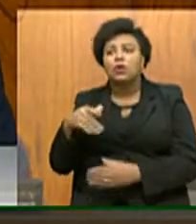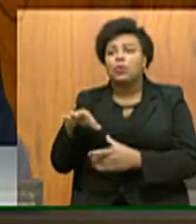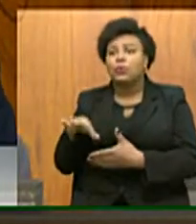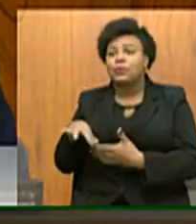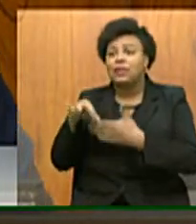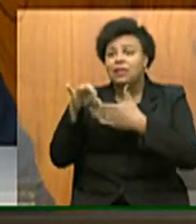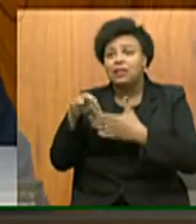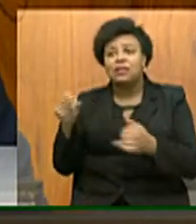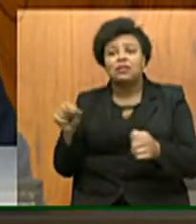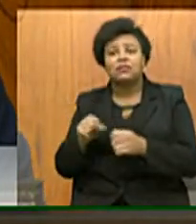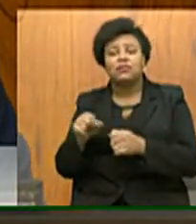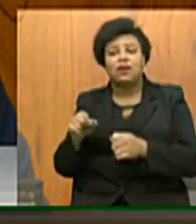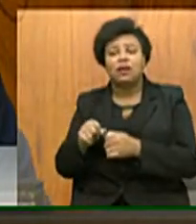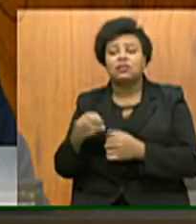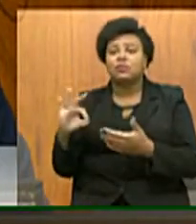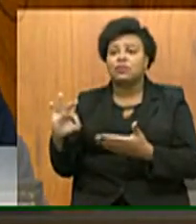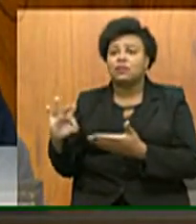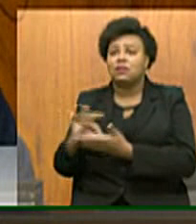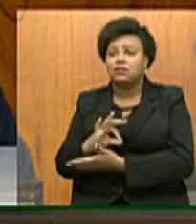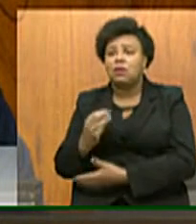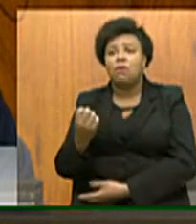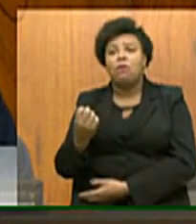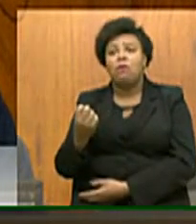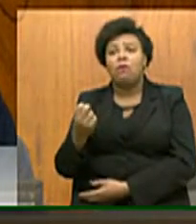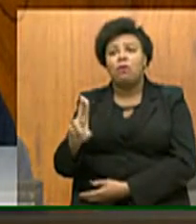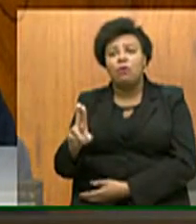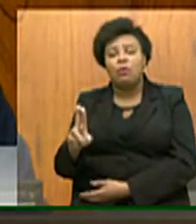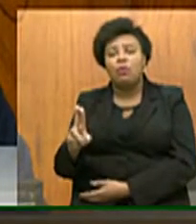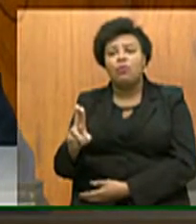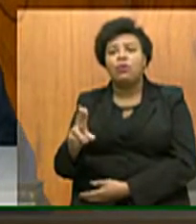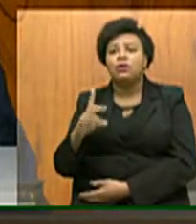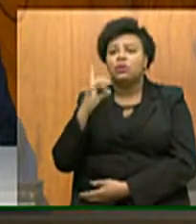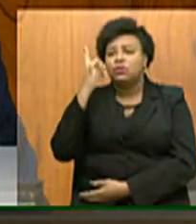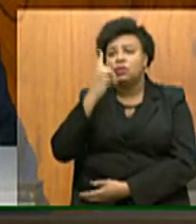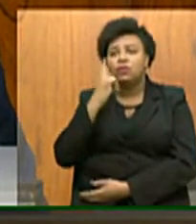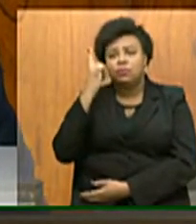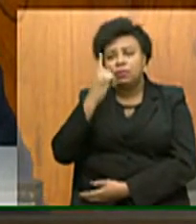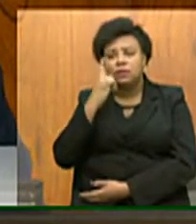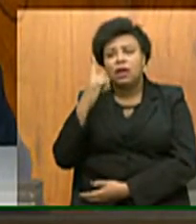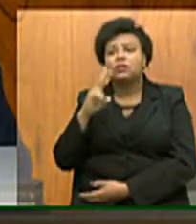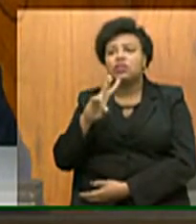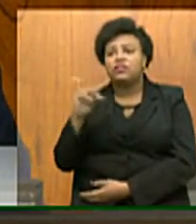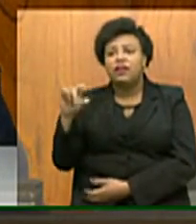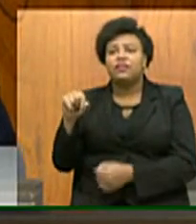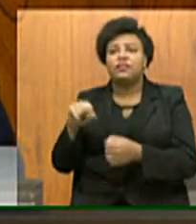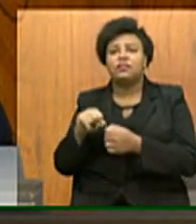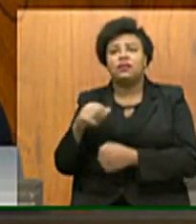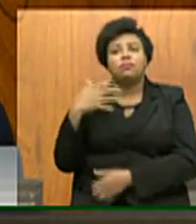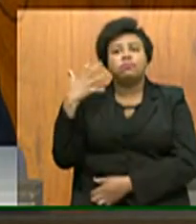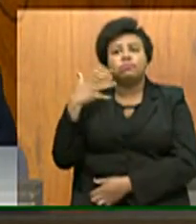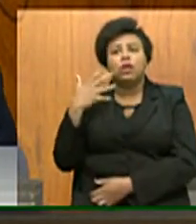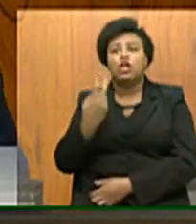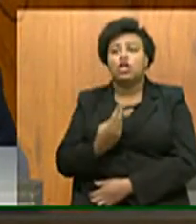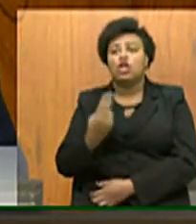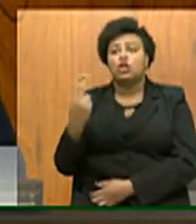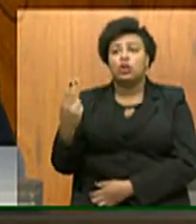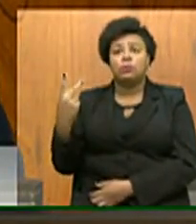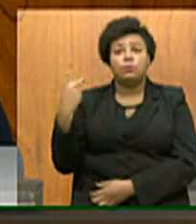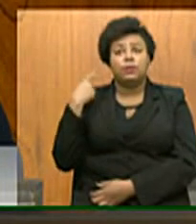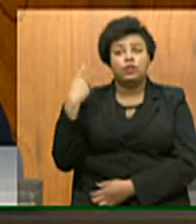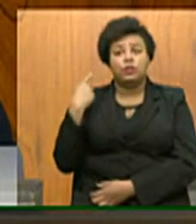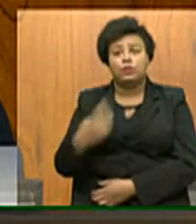líderes façam a sua inscrição ou do deputado ou deputada que irá fazer a manifestação em nome da